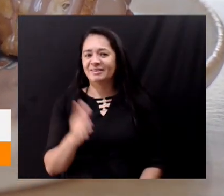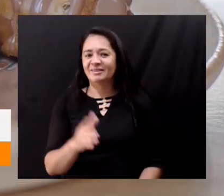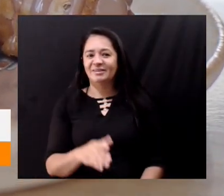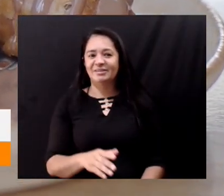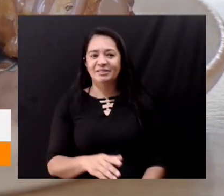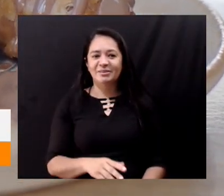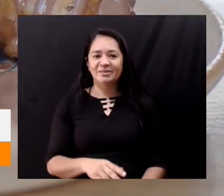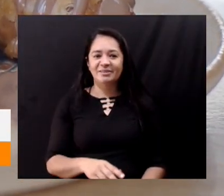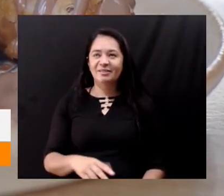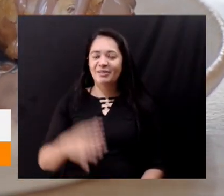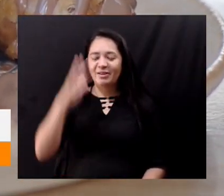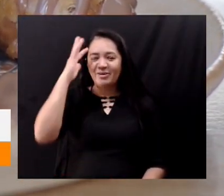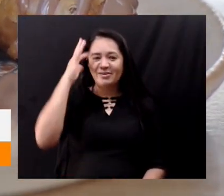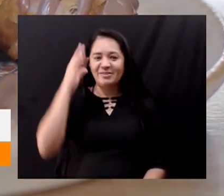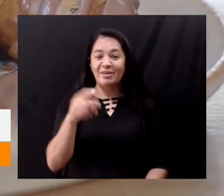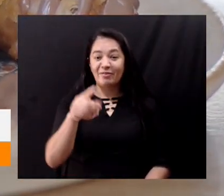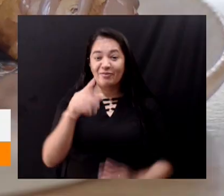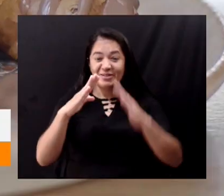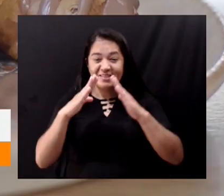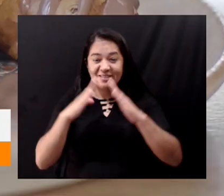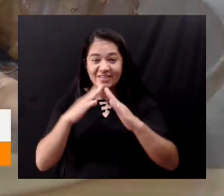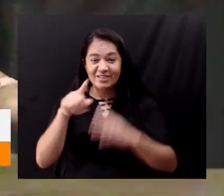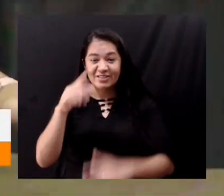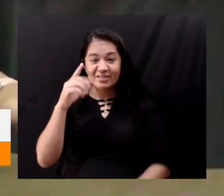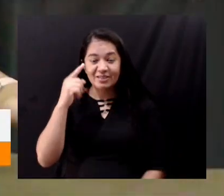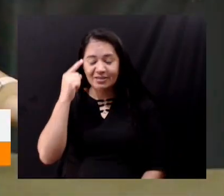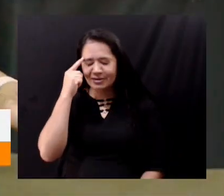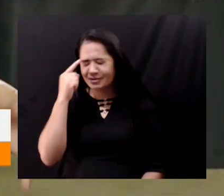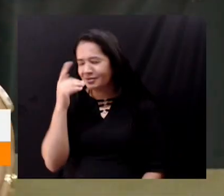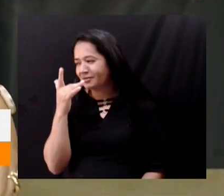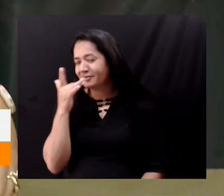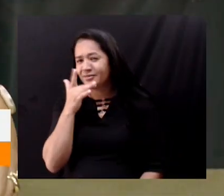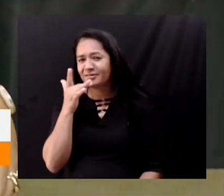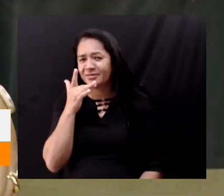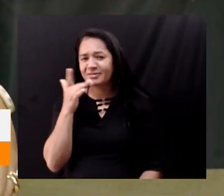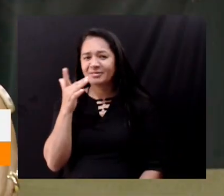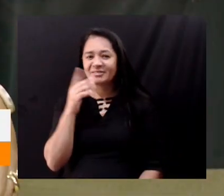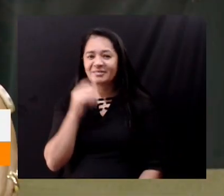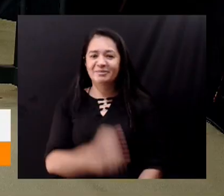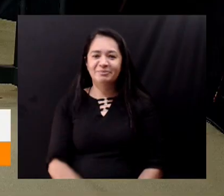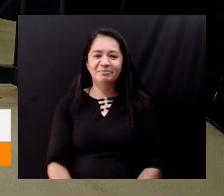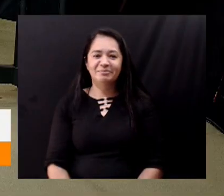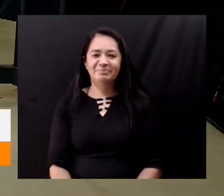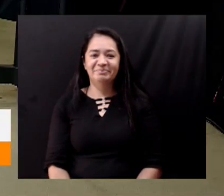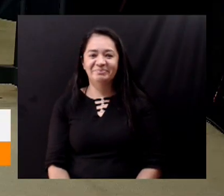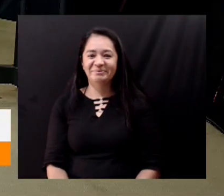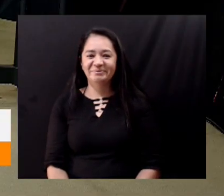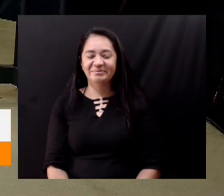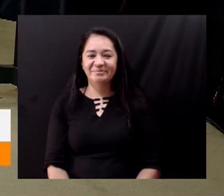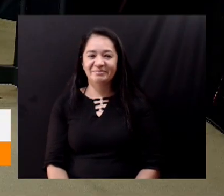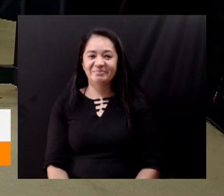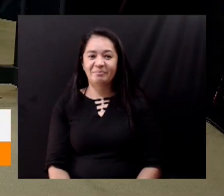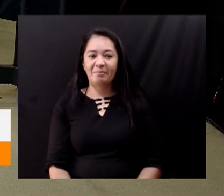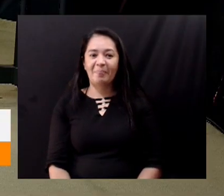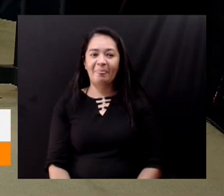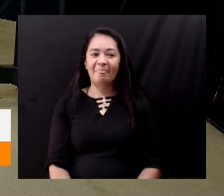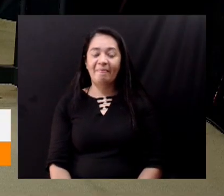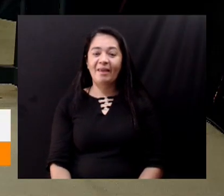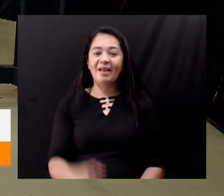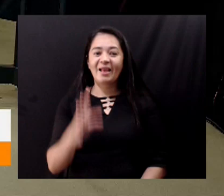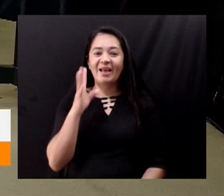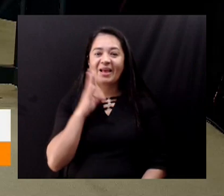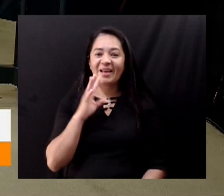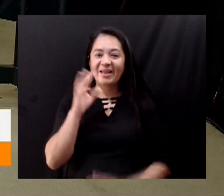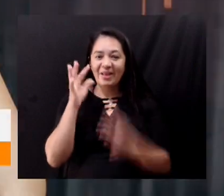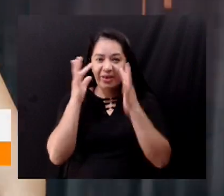que você que está em casa já pensou olha que croissant, que coisa. E é até legal fazer uma observação sobre isso, porque a